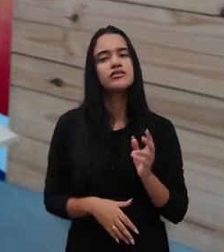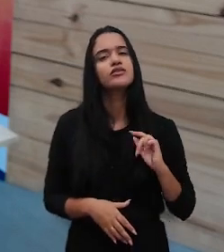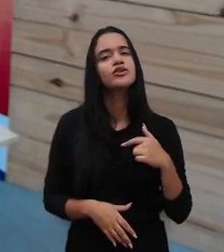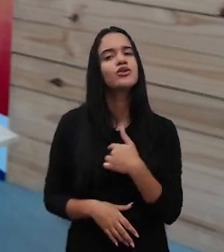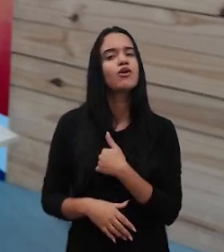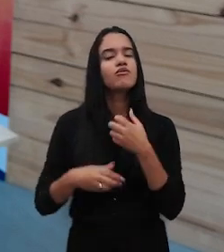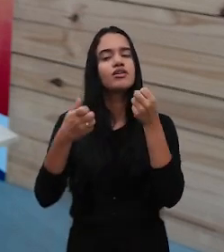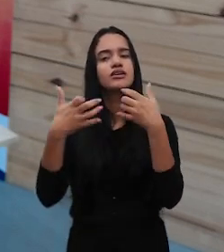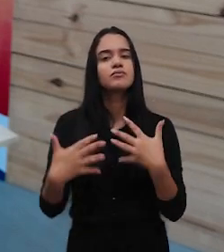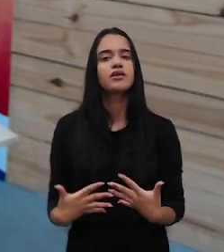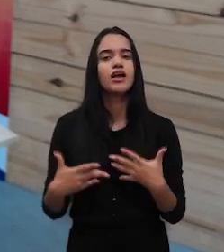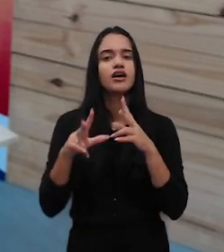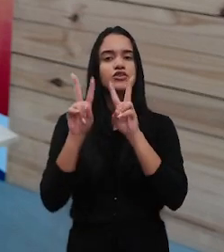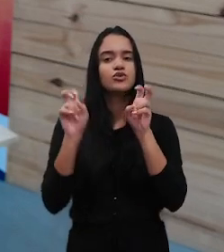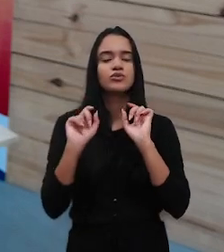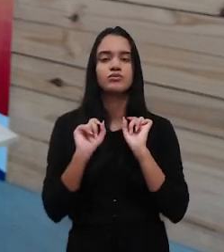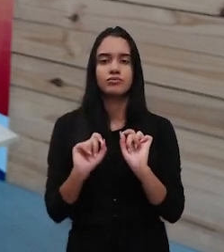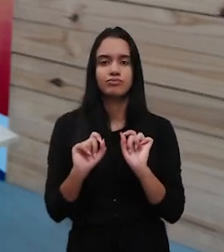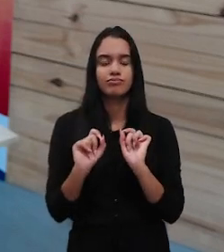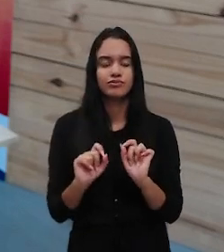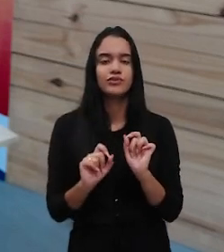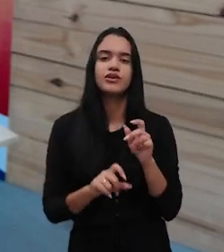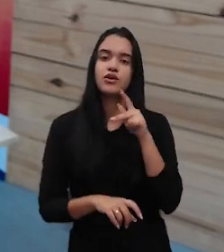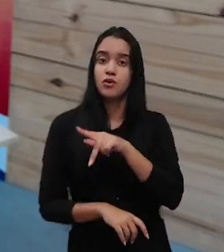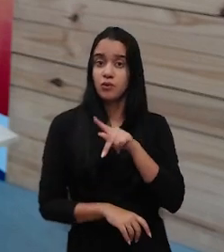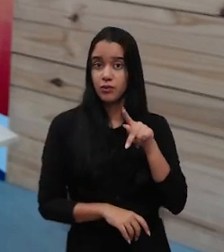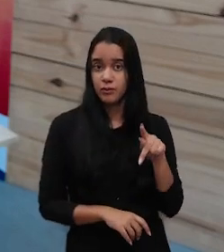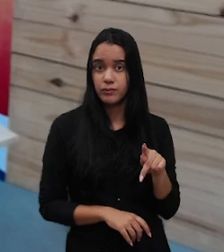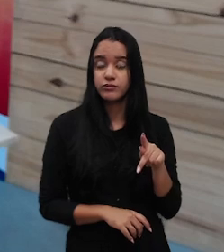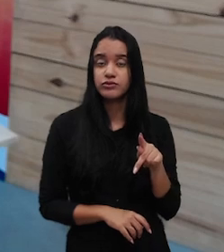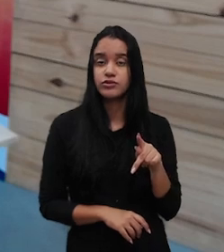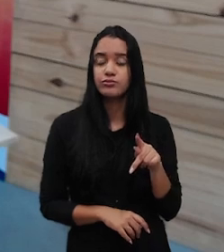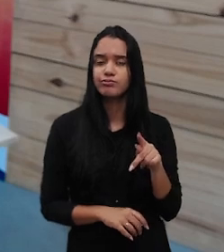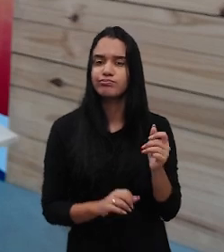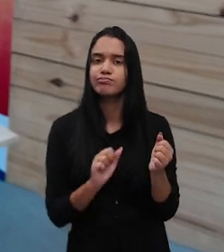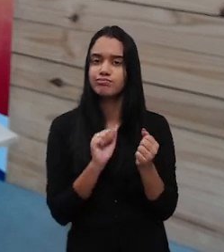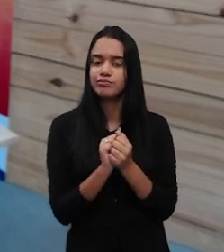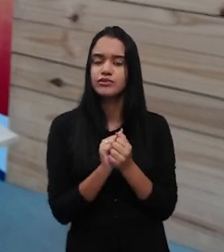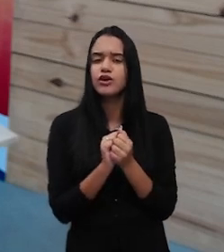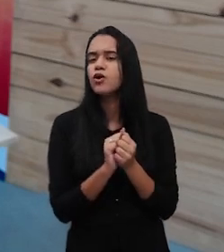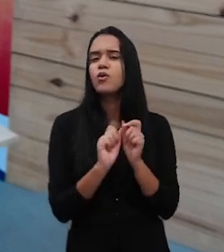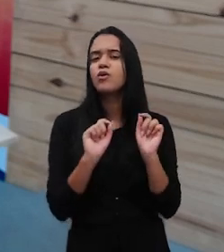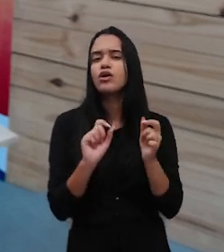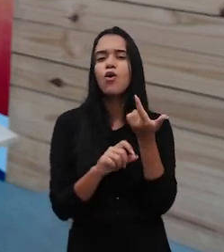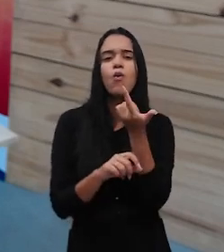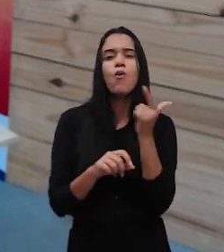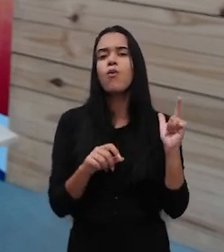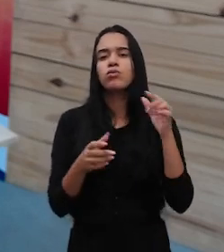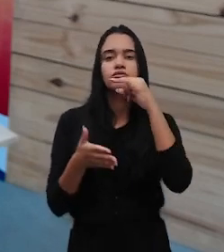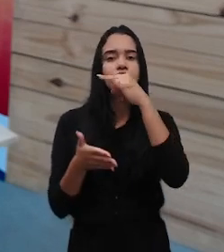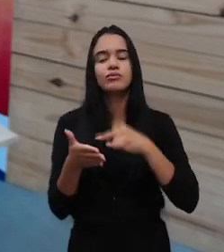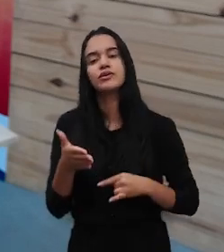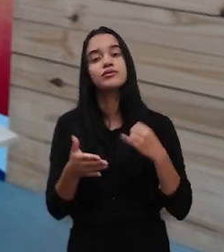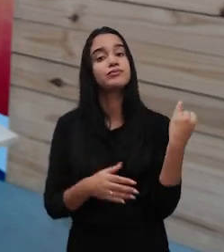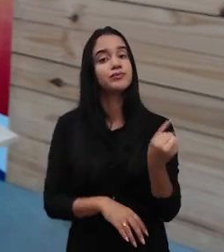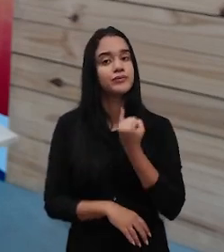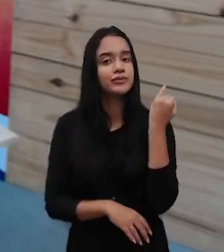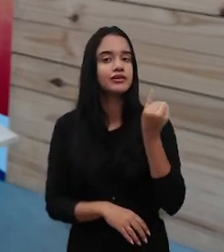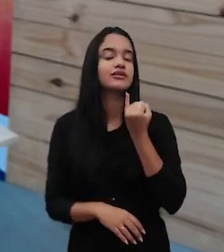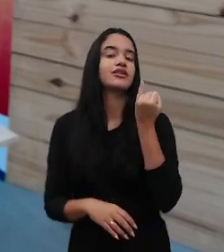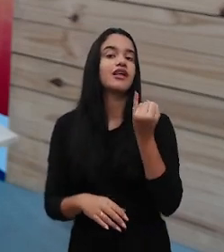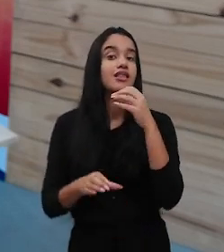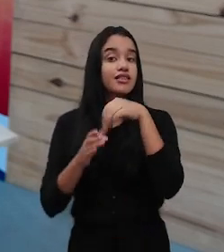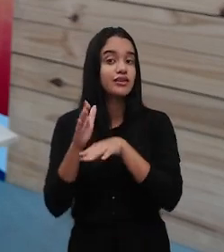falar um pouquinho agora com a professora Cristiane de um outro documento importante dentro desse processo